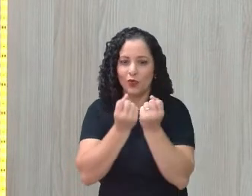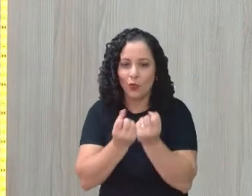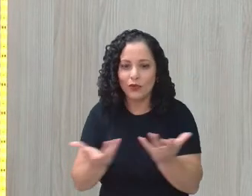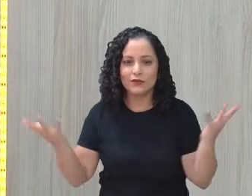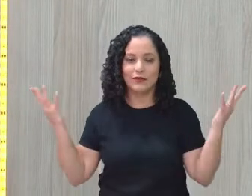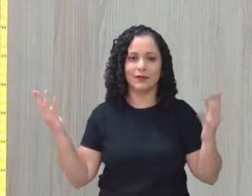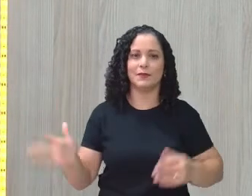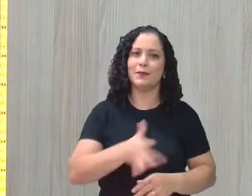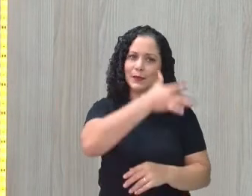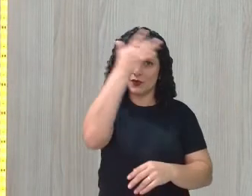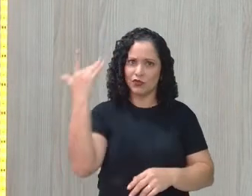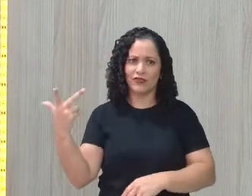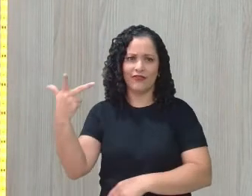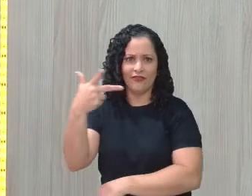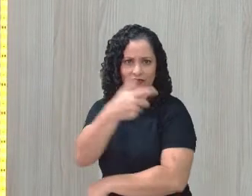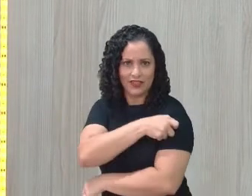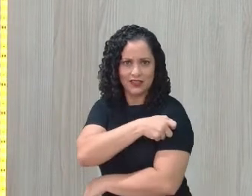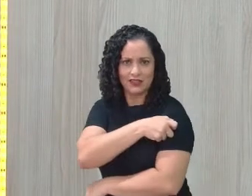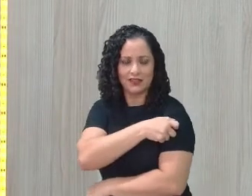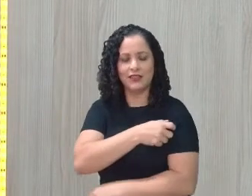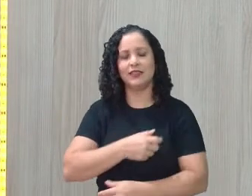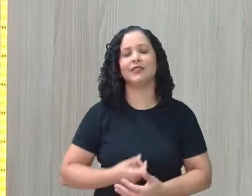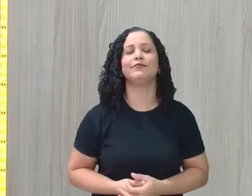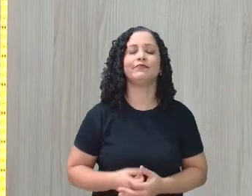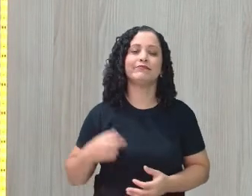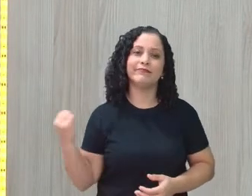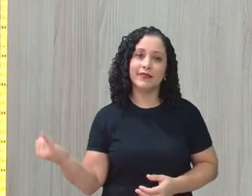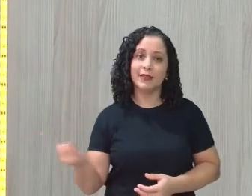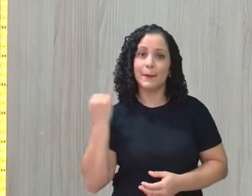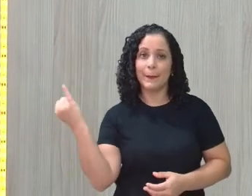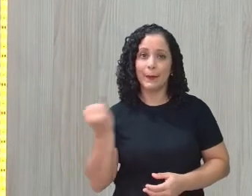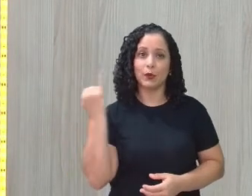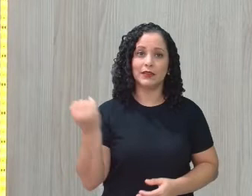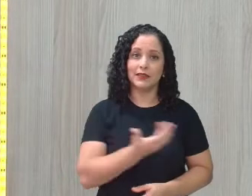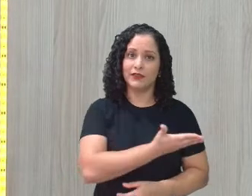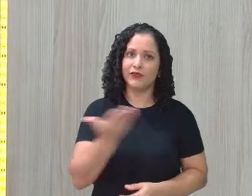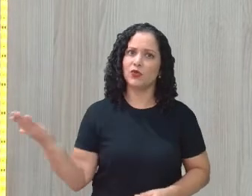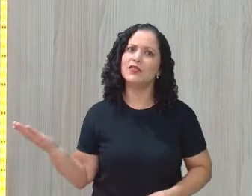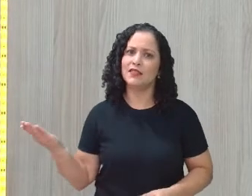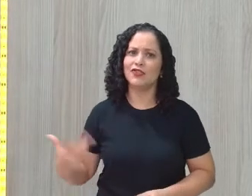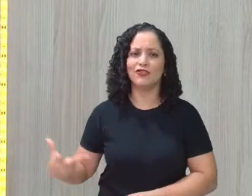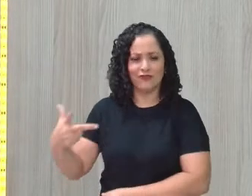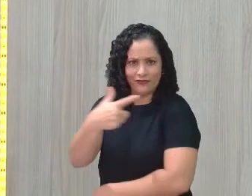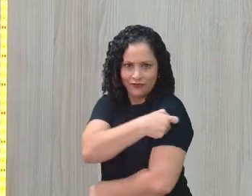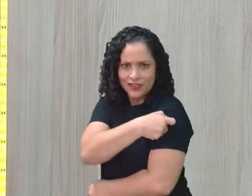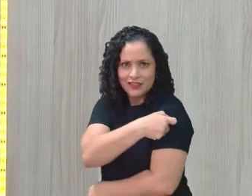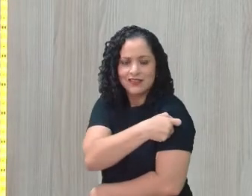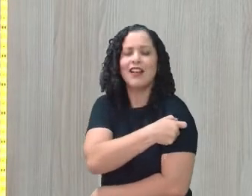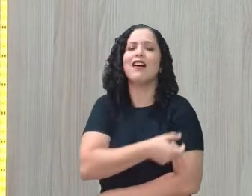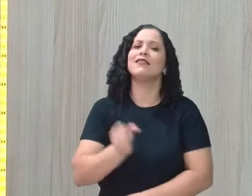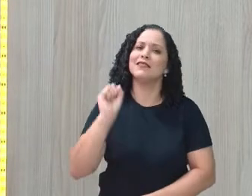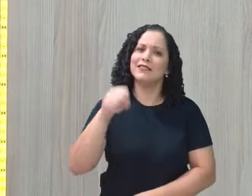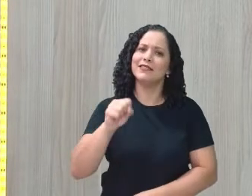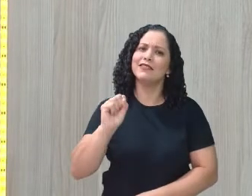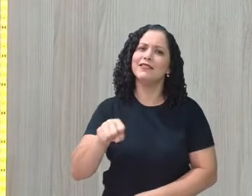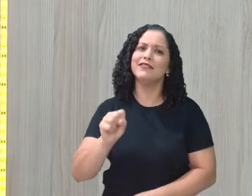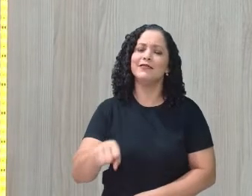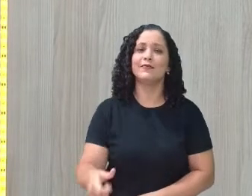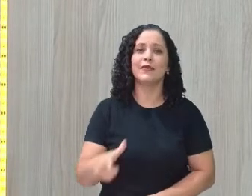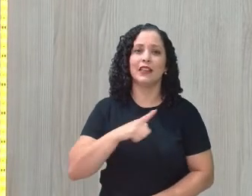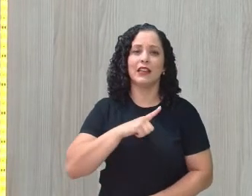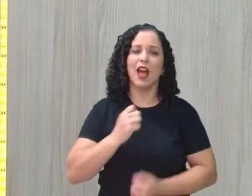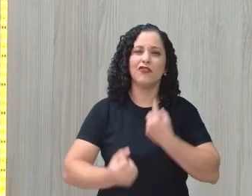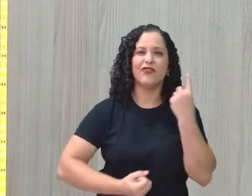o calendário vacinal. Então, é importante que vocês procurem tomar a dose de reforço, apesar de pequenos